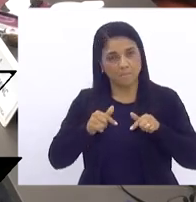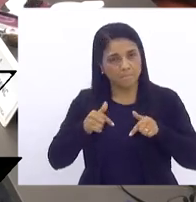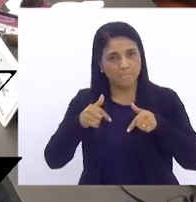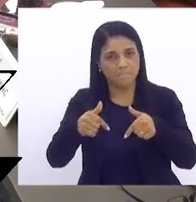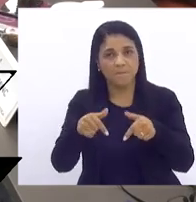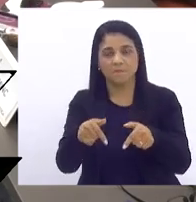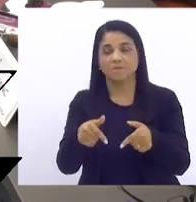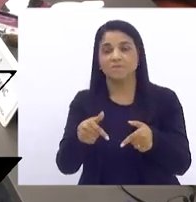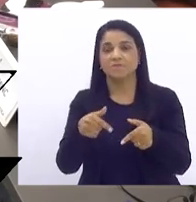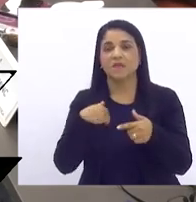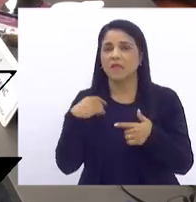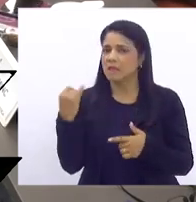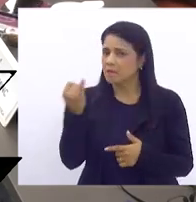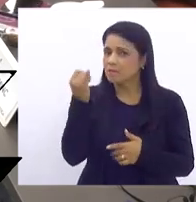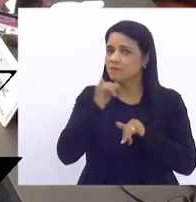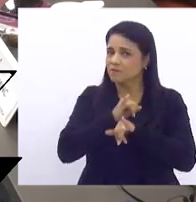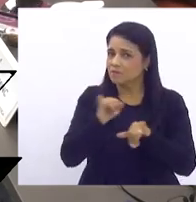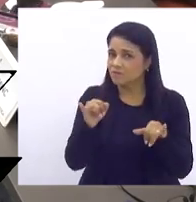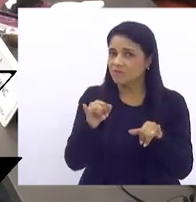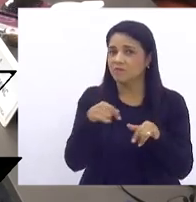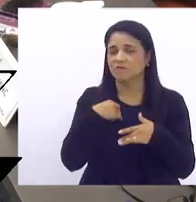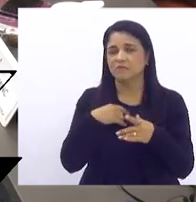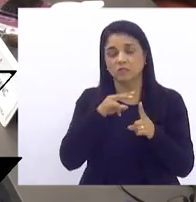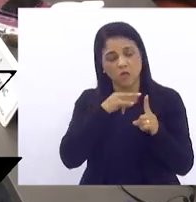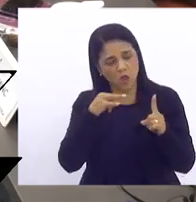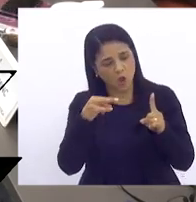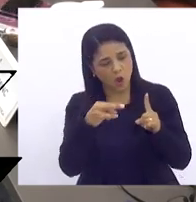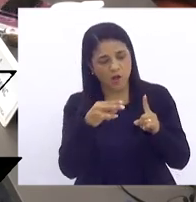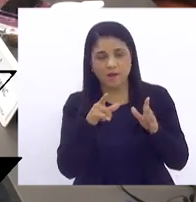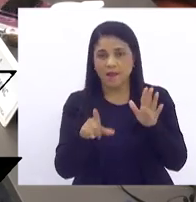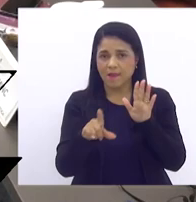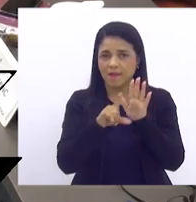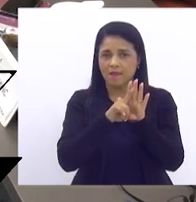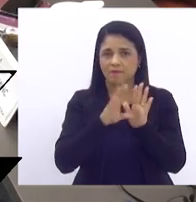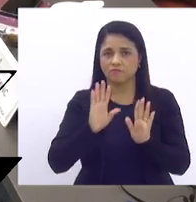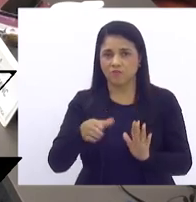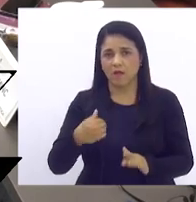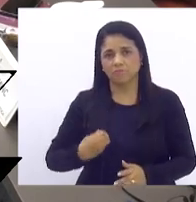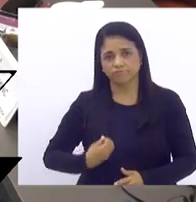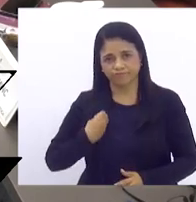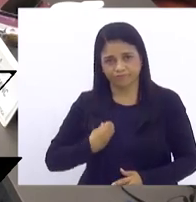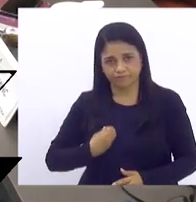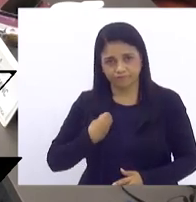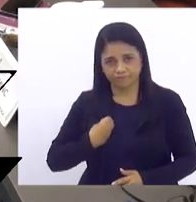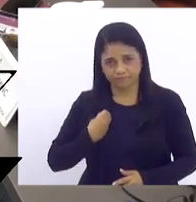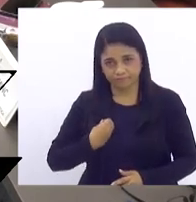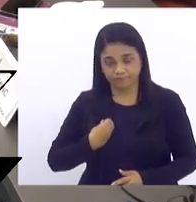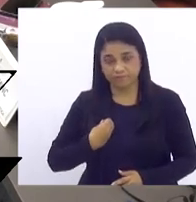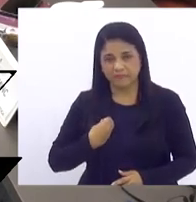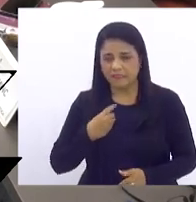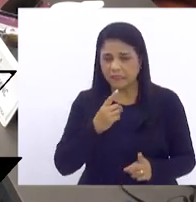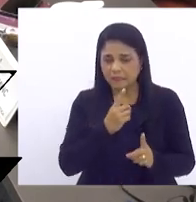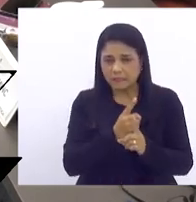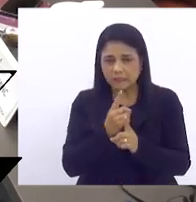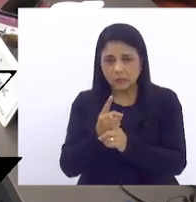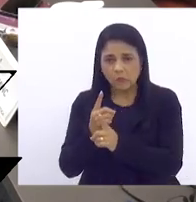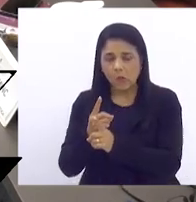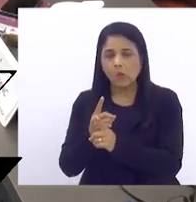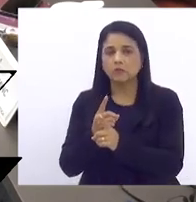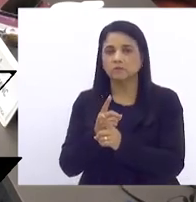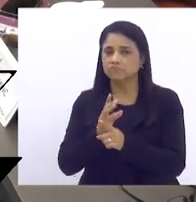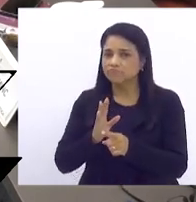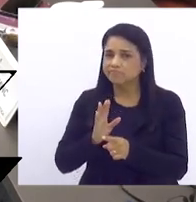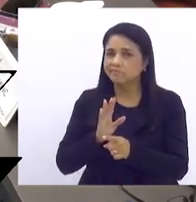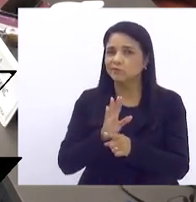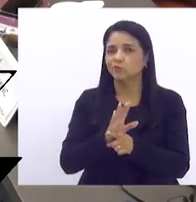a gente dizer assim, às vezes a gente olha uma legislação já existente e a gente acaba encontrando algum tipo de contribuição que a